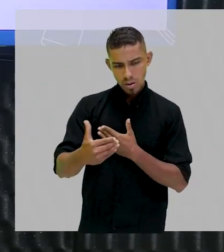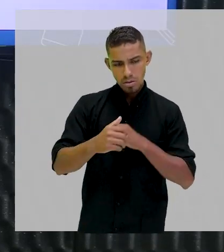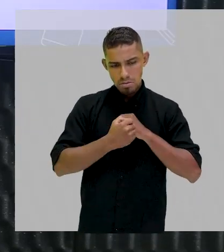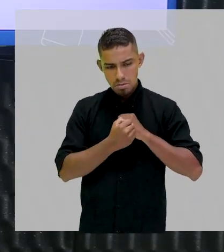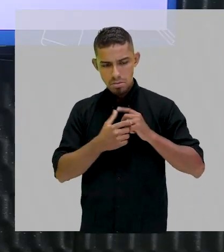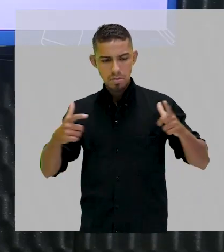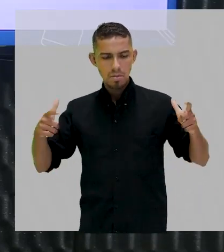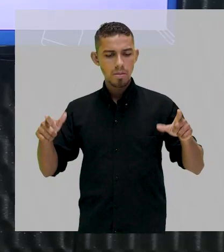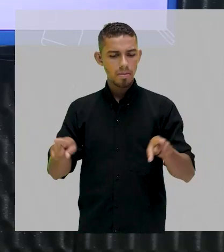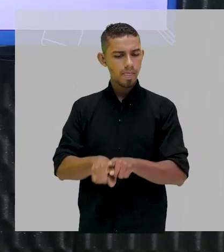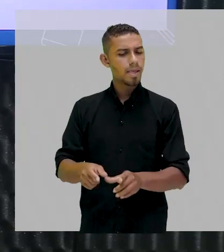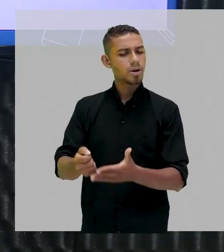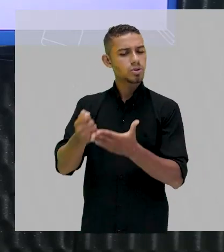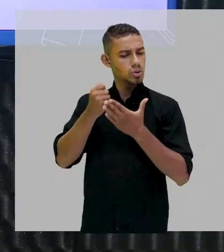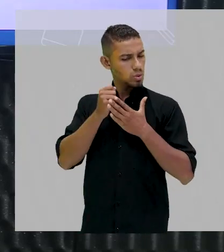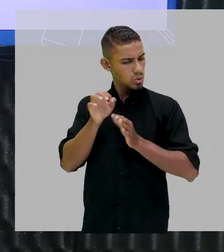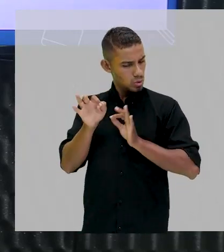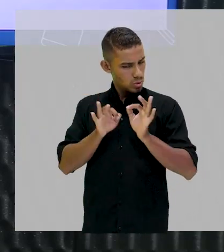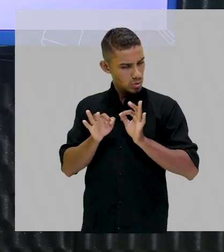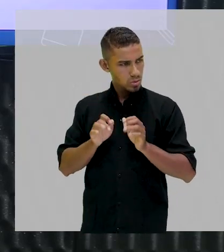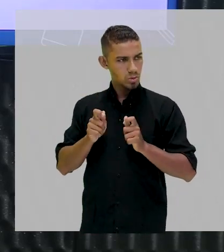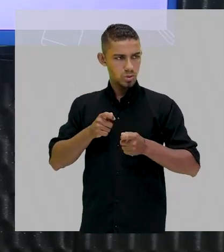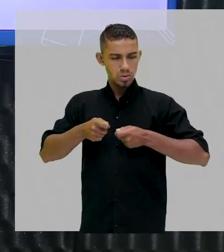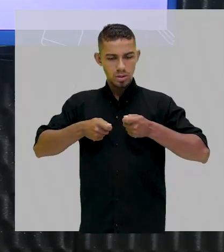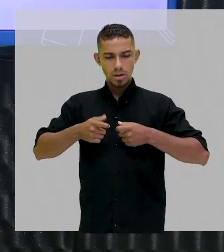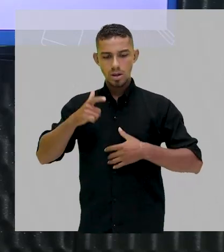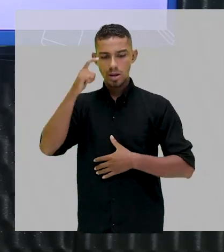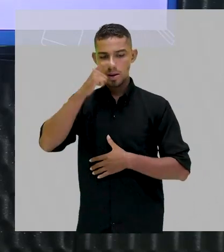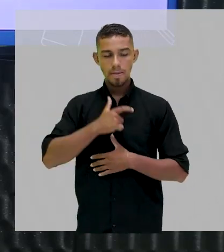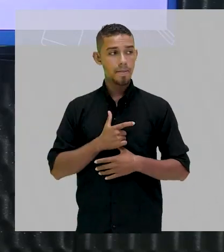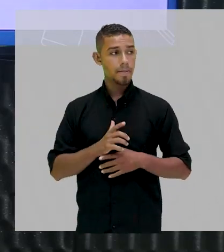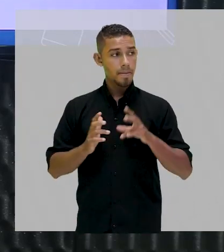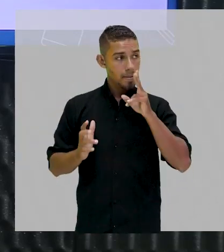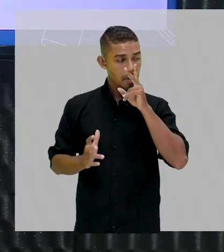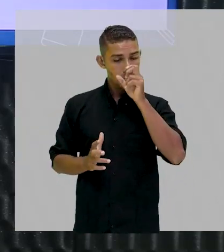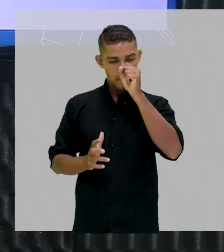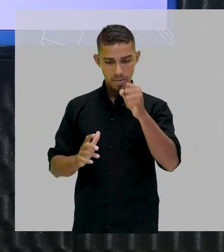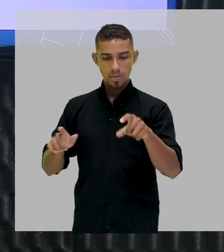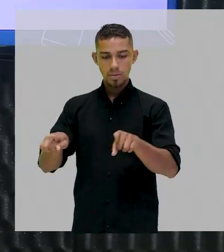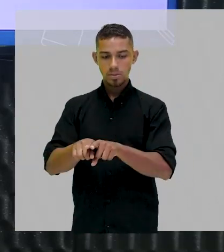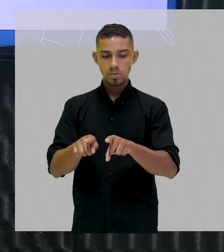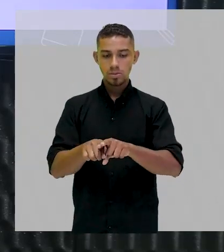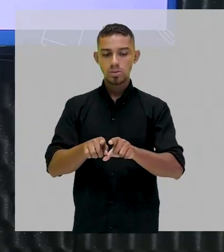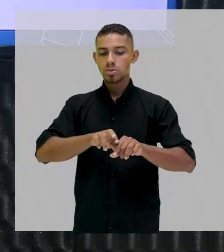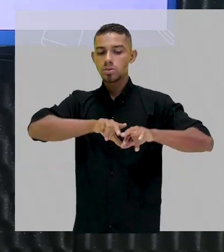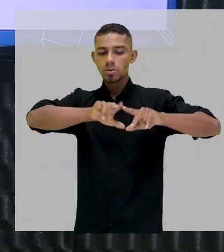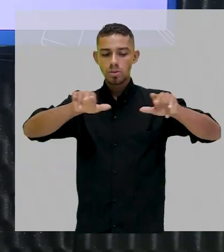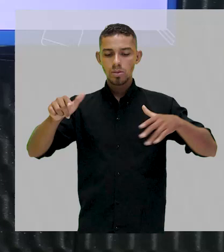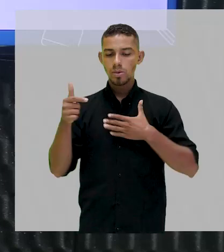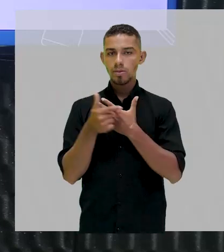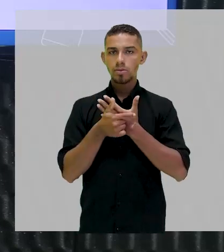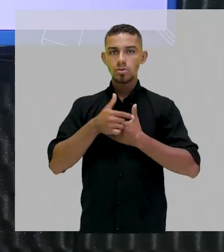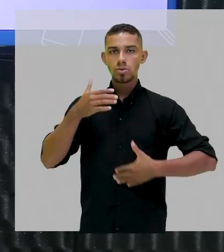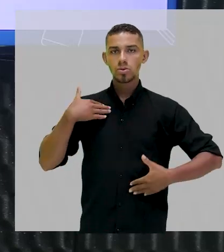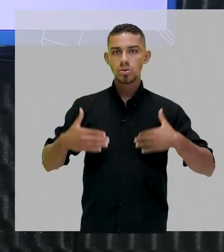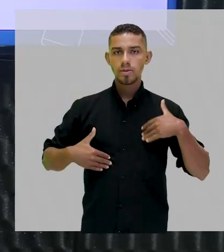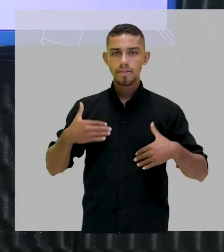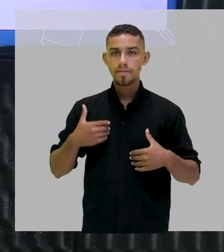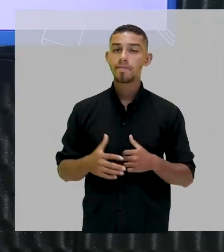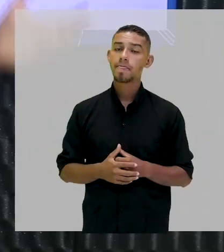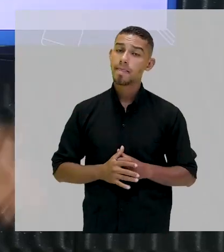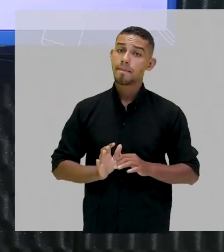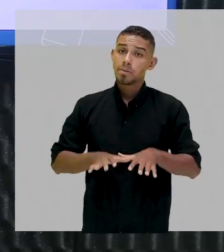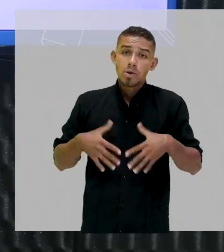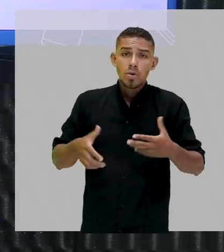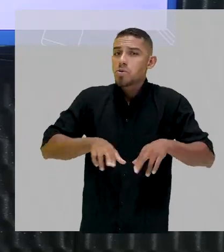de peso, fortalece os músculos abdominais, equilíbrio de todas as funções do corpo. Então, os